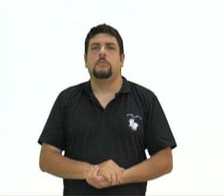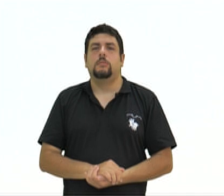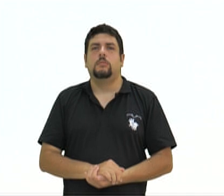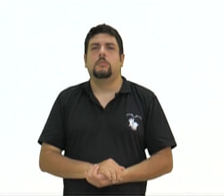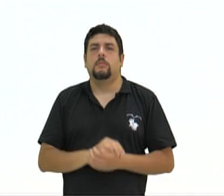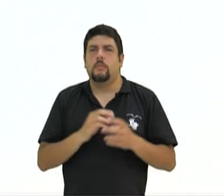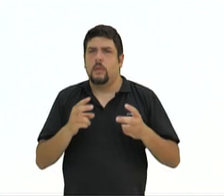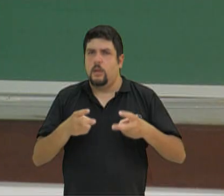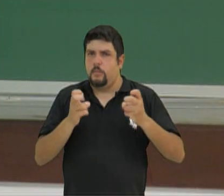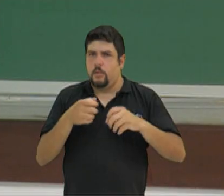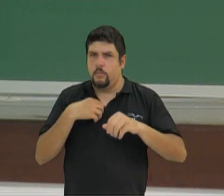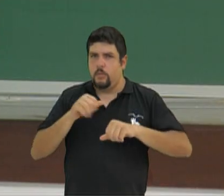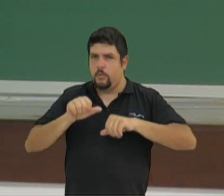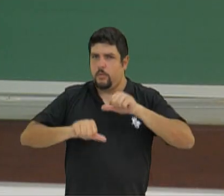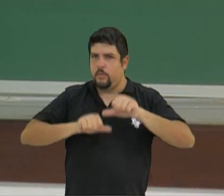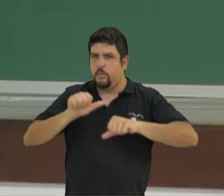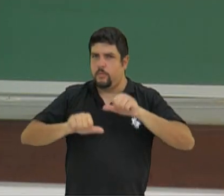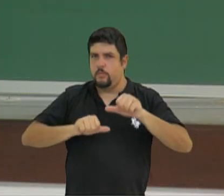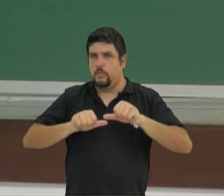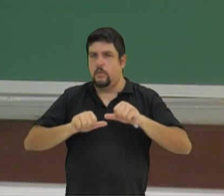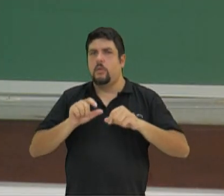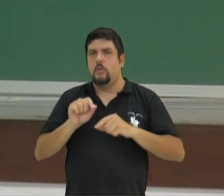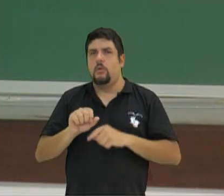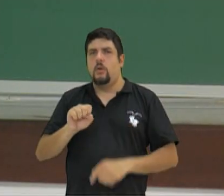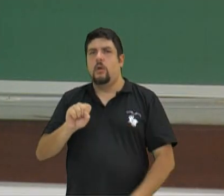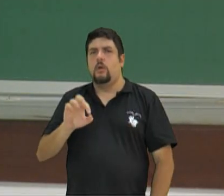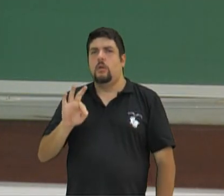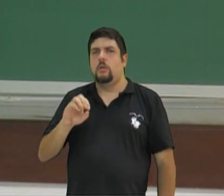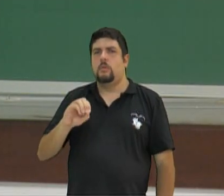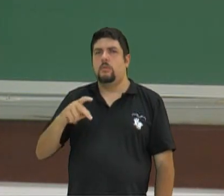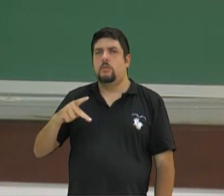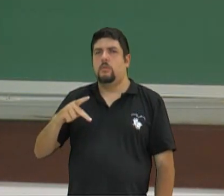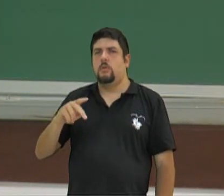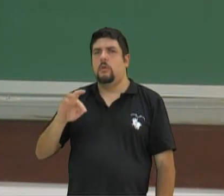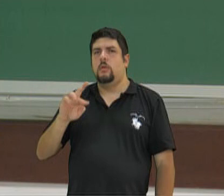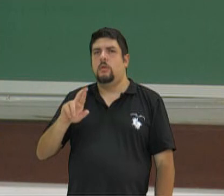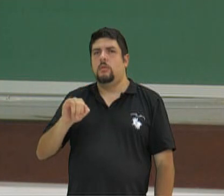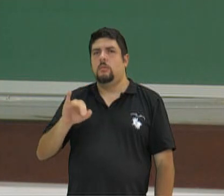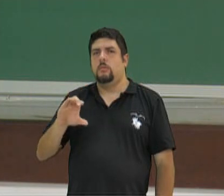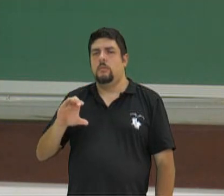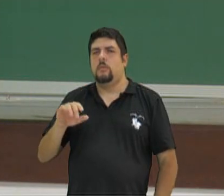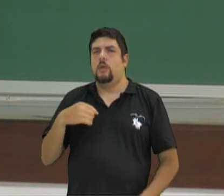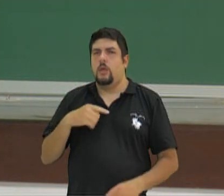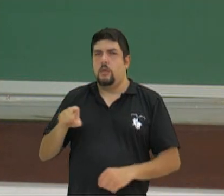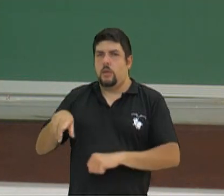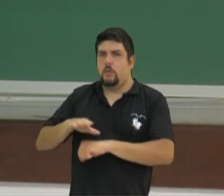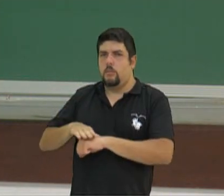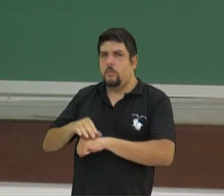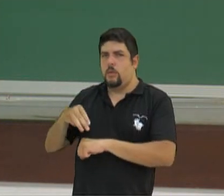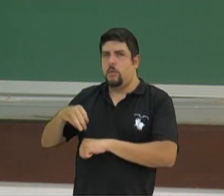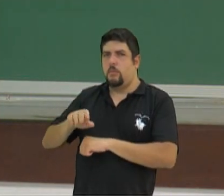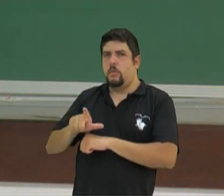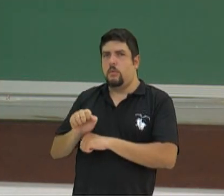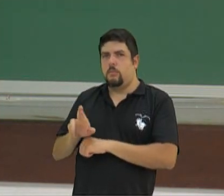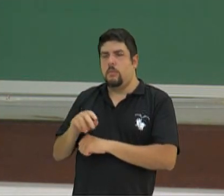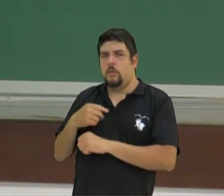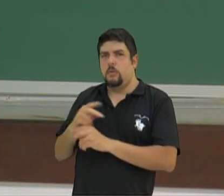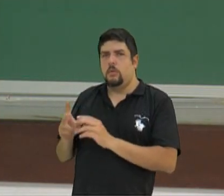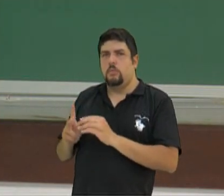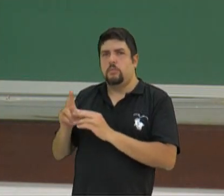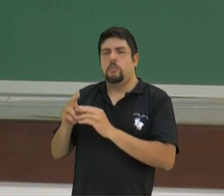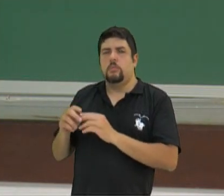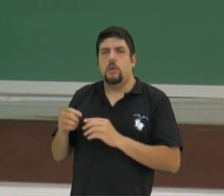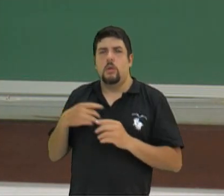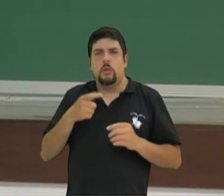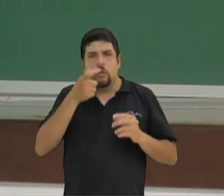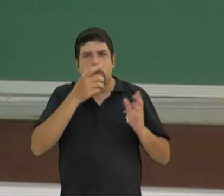Pessoal, perceberam aí a mudança do negócio? Isso é o stop trick. Isso é uma invenção do Méliès. Lembra que eu falei que ele foi e ele estava na rua, ele viu um erro, ele